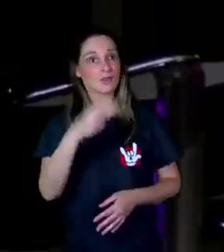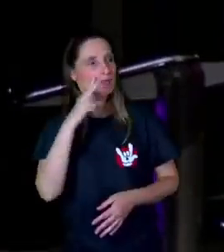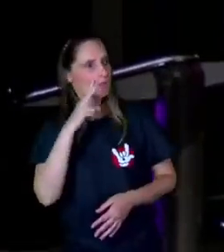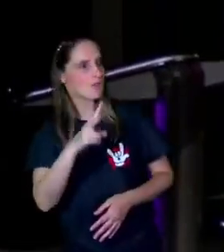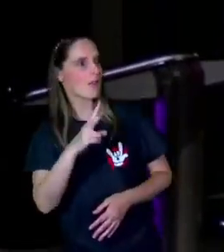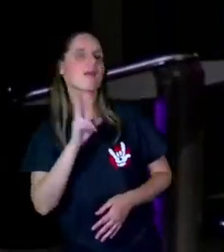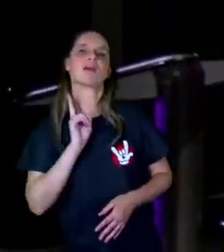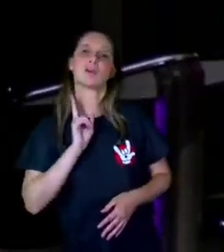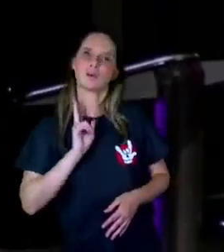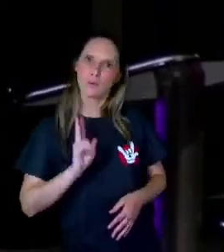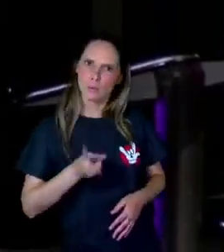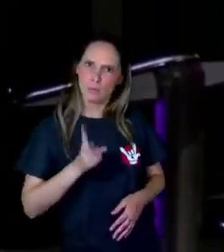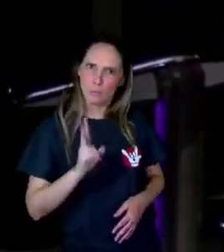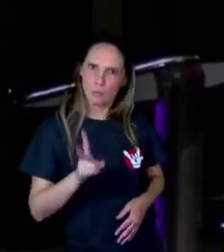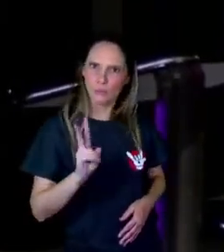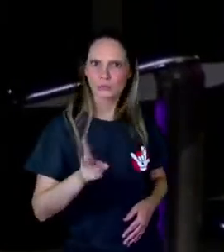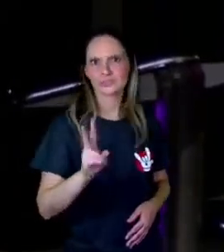espelhar.